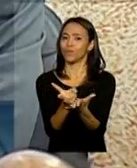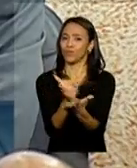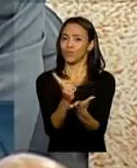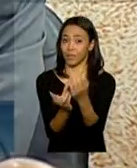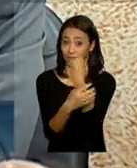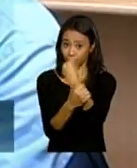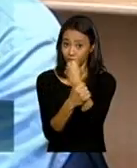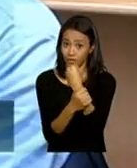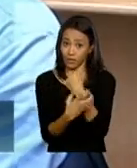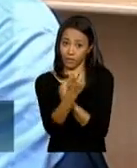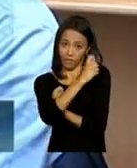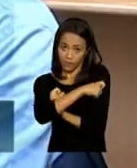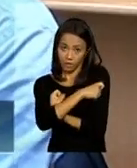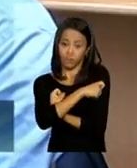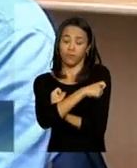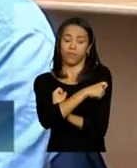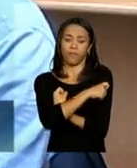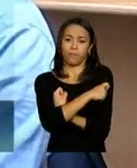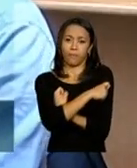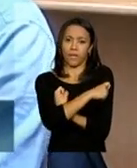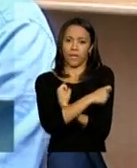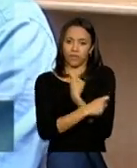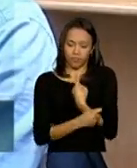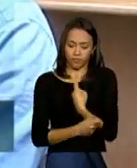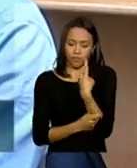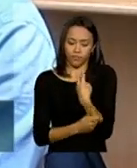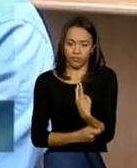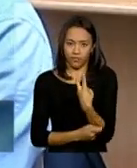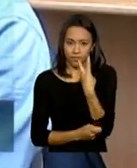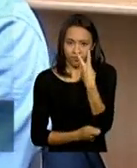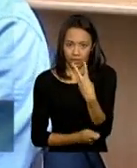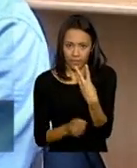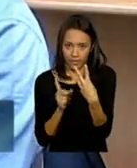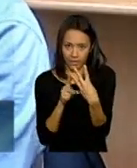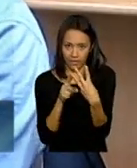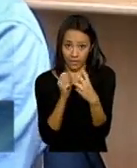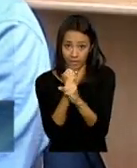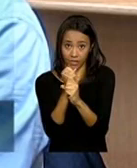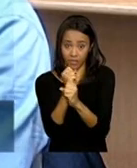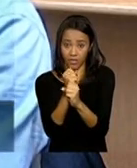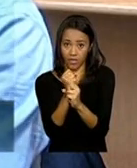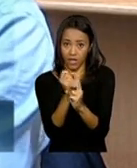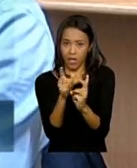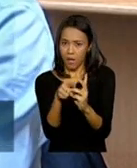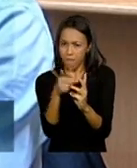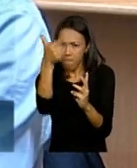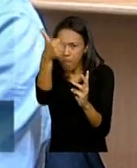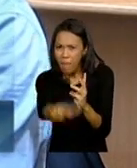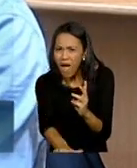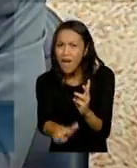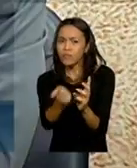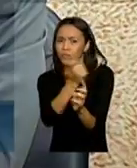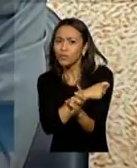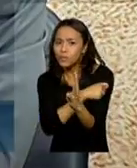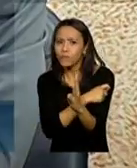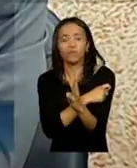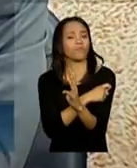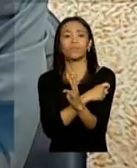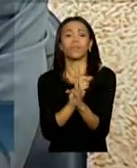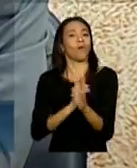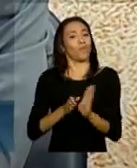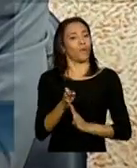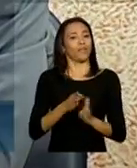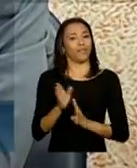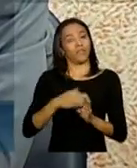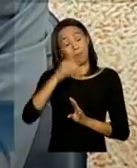mais tempo e a fora essas três doses ao longo dos 5 anos não é recomendável que se tome mais doses não não é rec